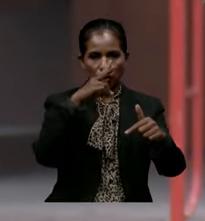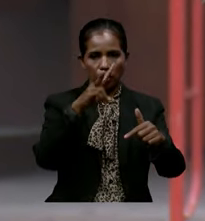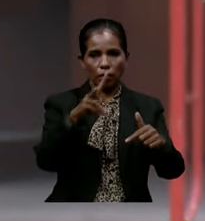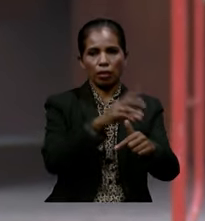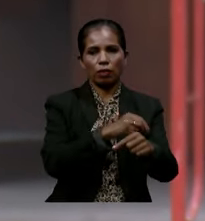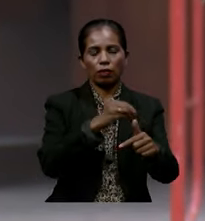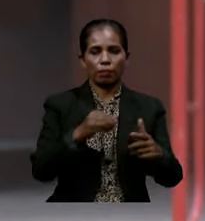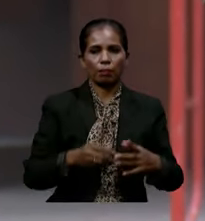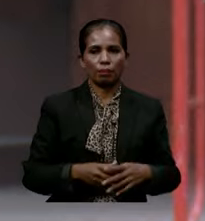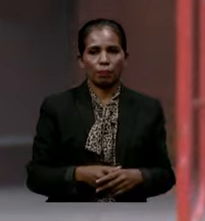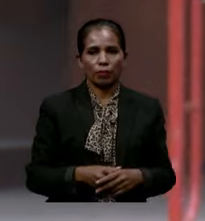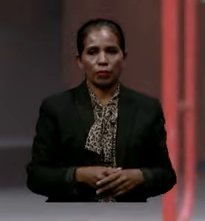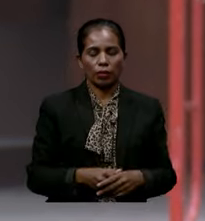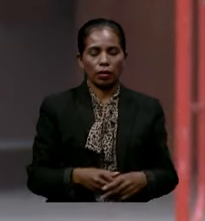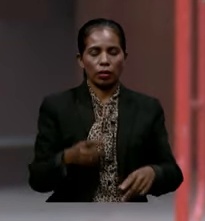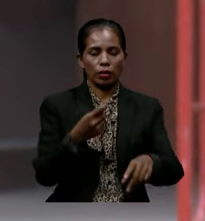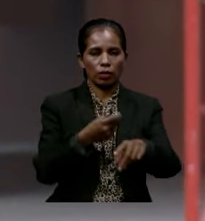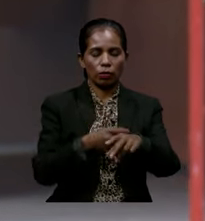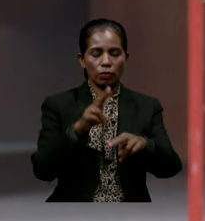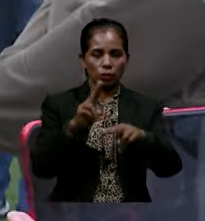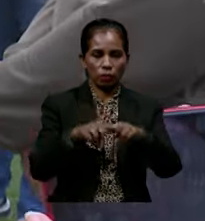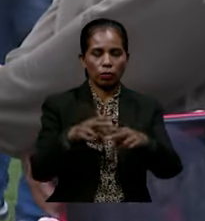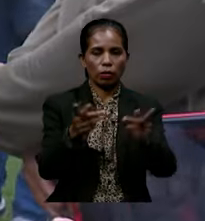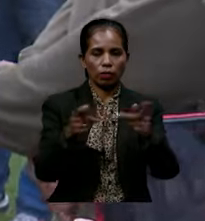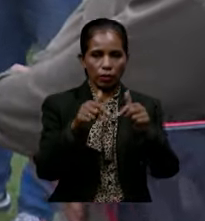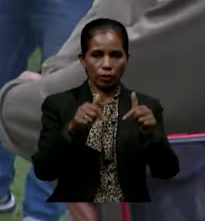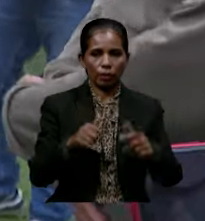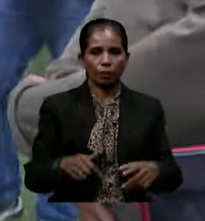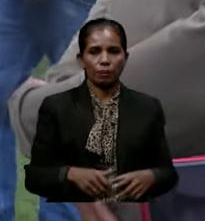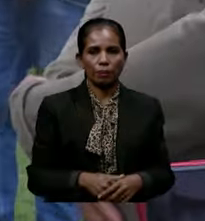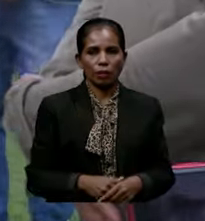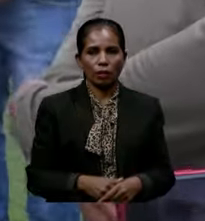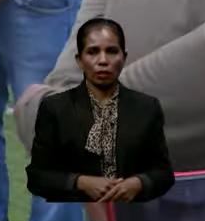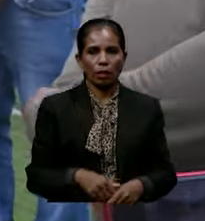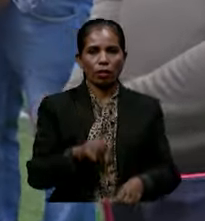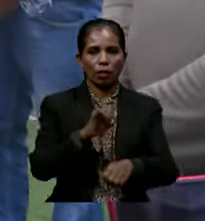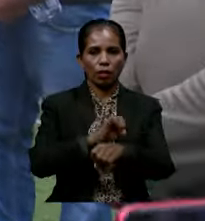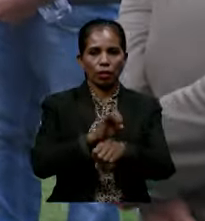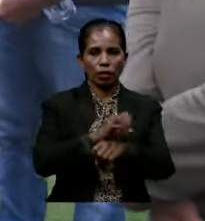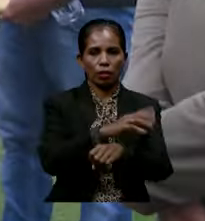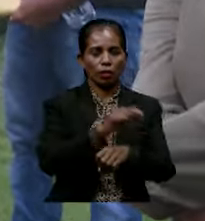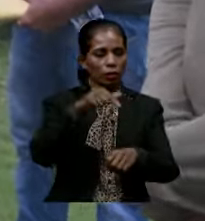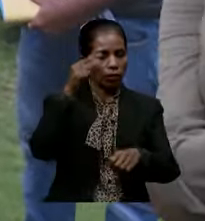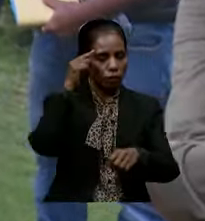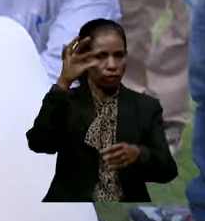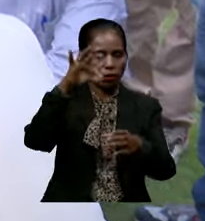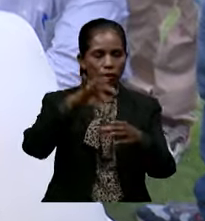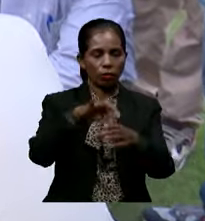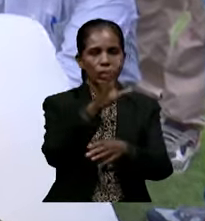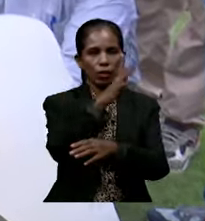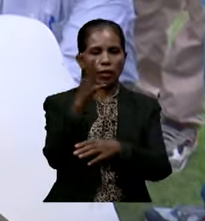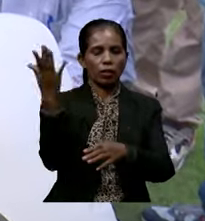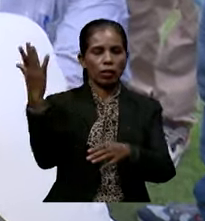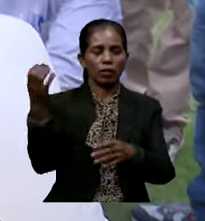hodi pasasim boi tuan ia fati nane. Além da Igreja Catedral, Governo Moça e Kuda e Kameli e